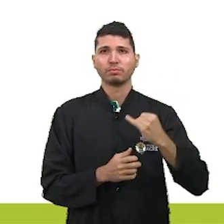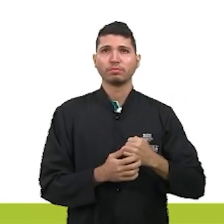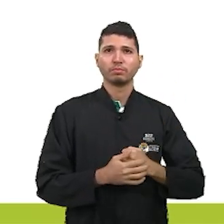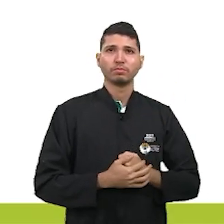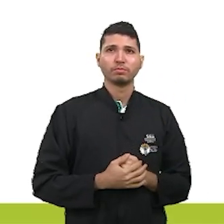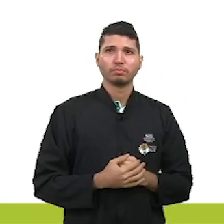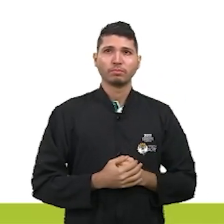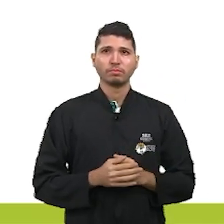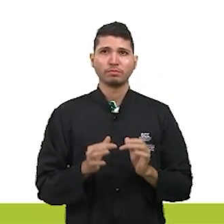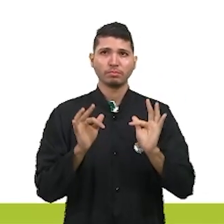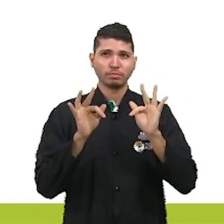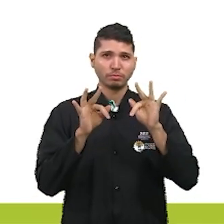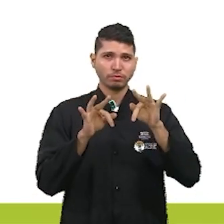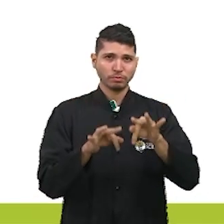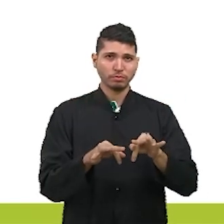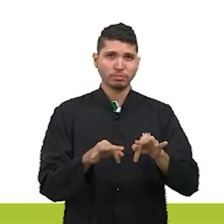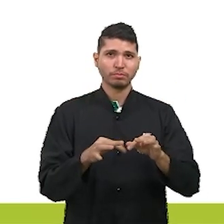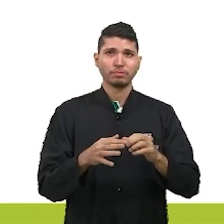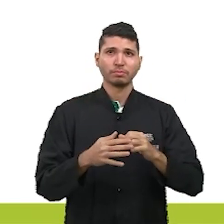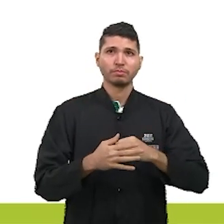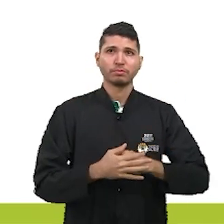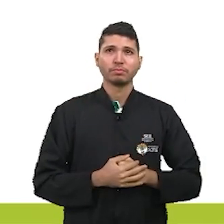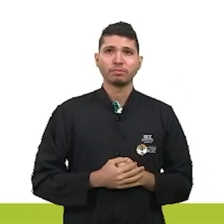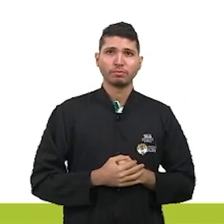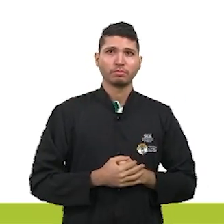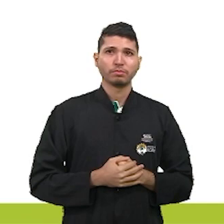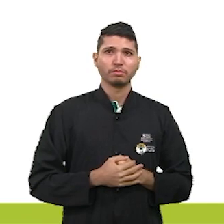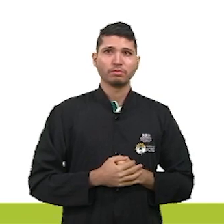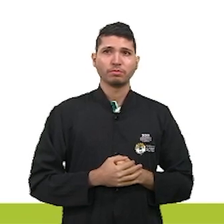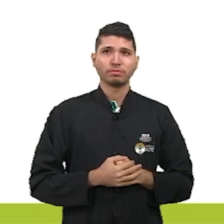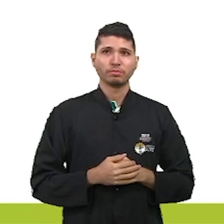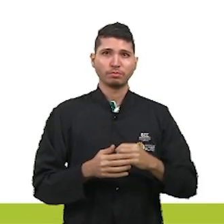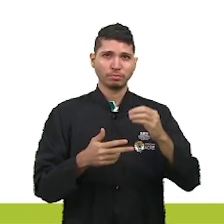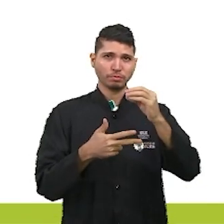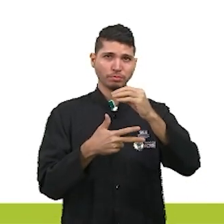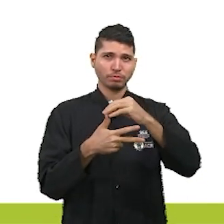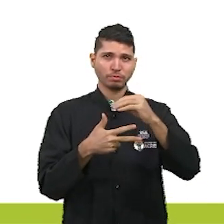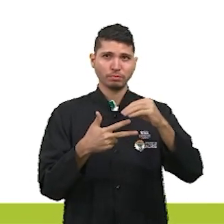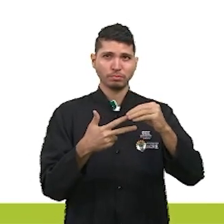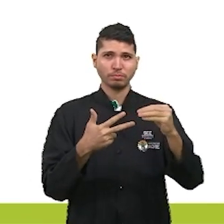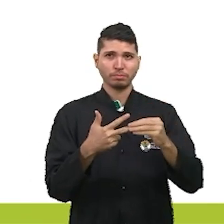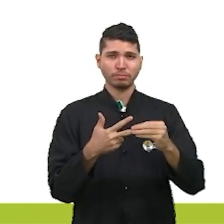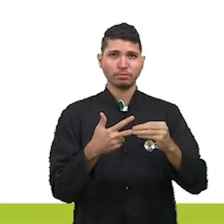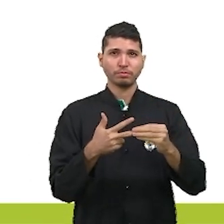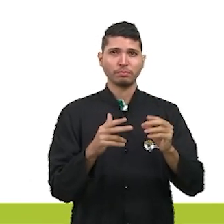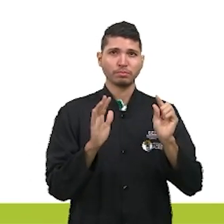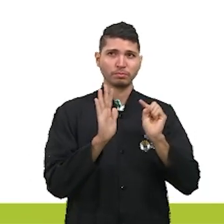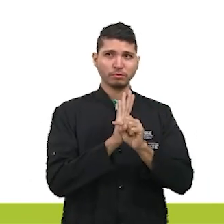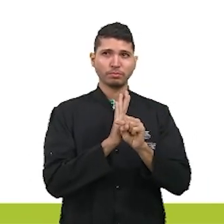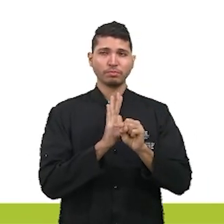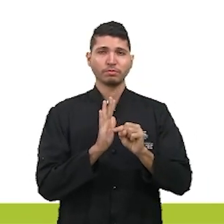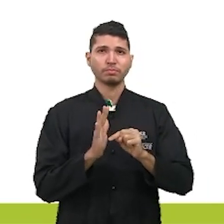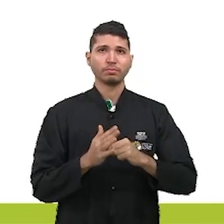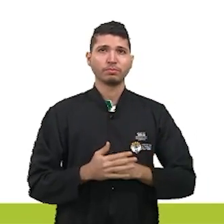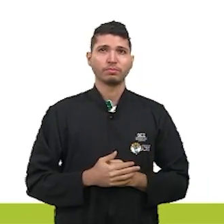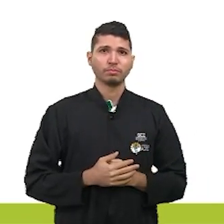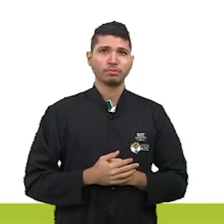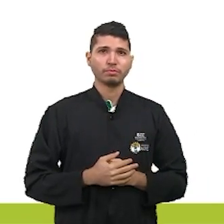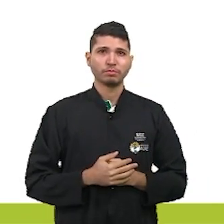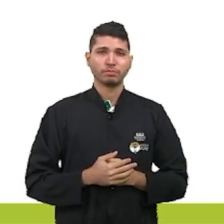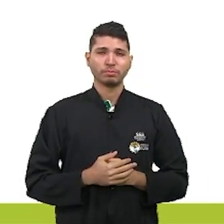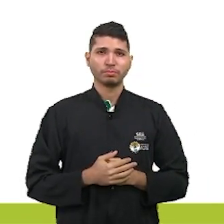Vamos finalizar isso resolvendo esse problema do Enem. Então, nos livros Harry